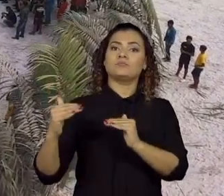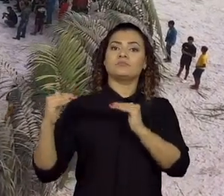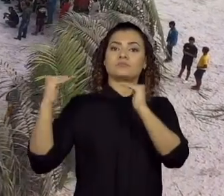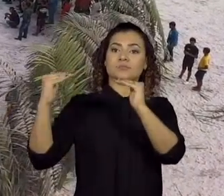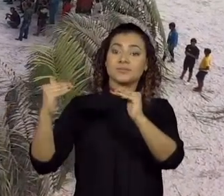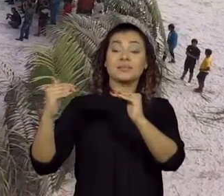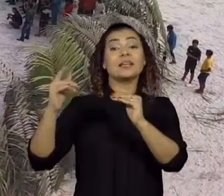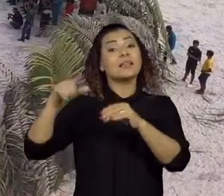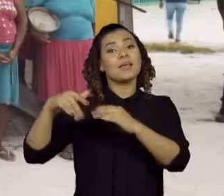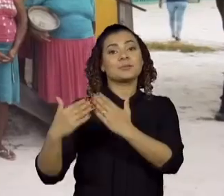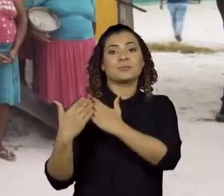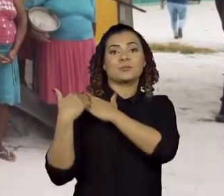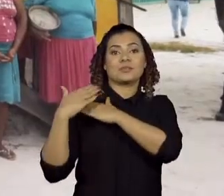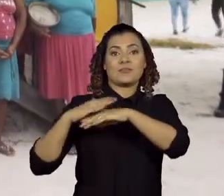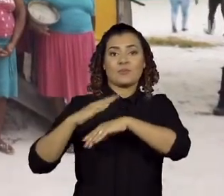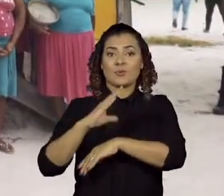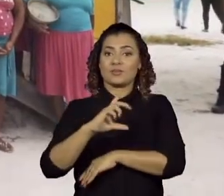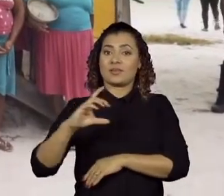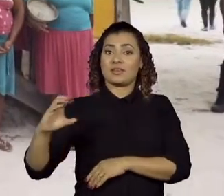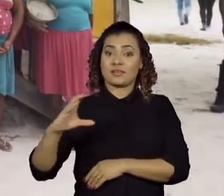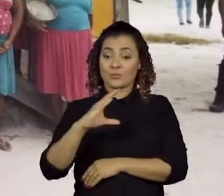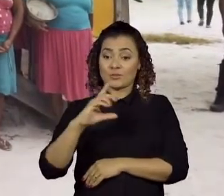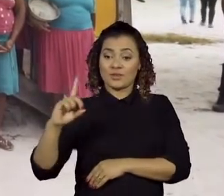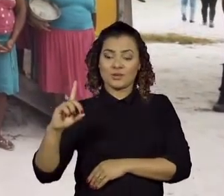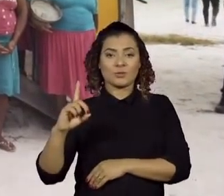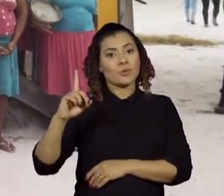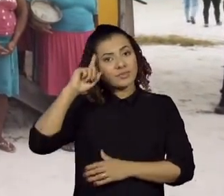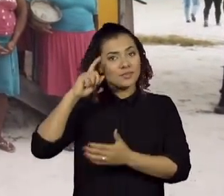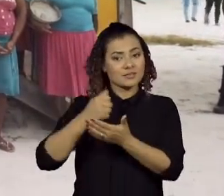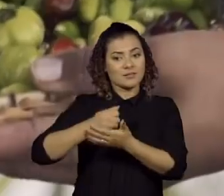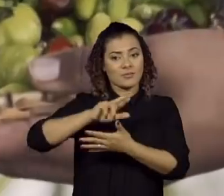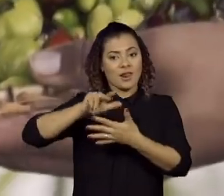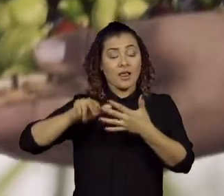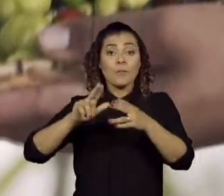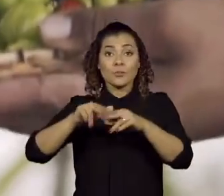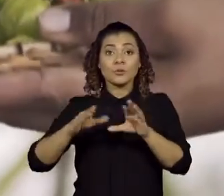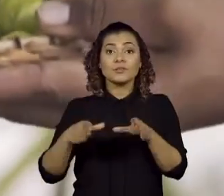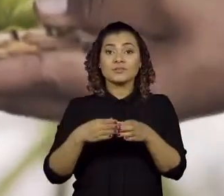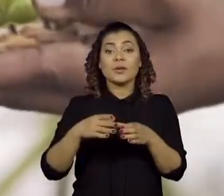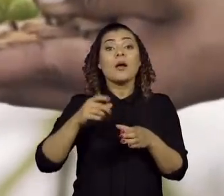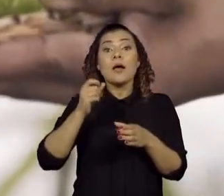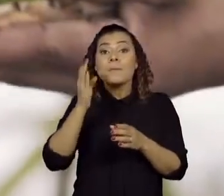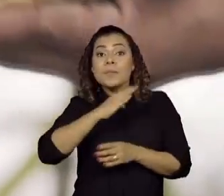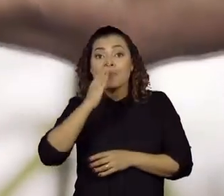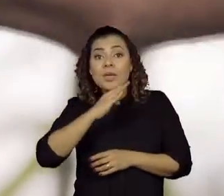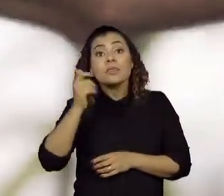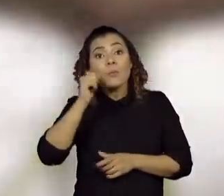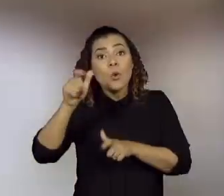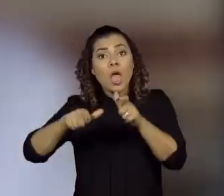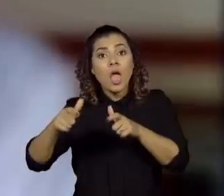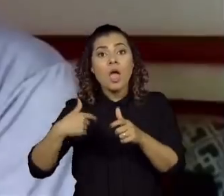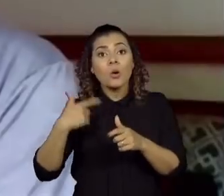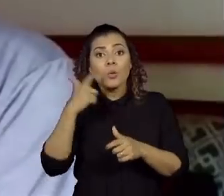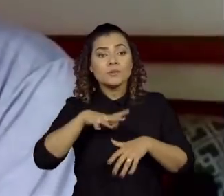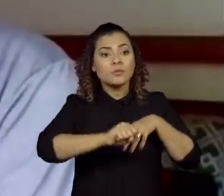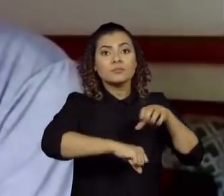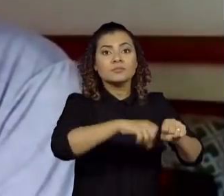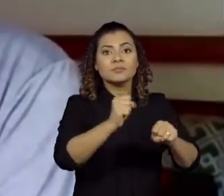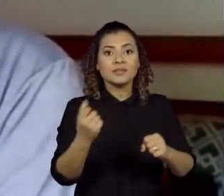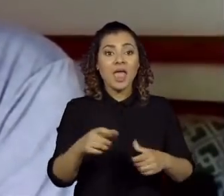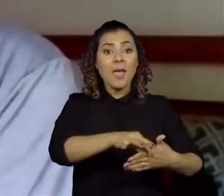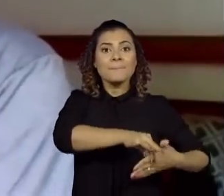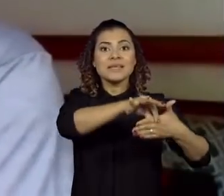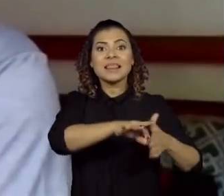dirige e coordena a decisão. Então, por causa da pimenta, essas mulheres passaram a ocupar esses bancos, que